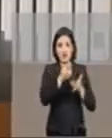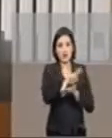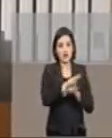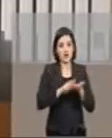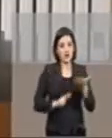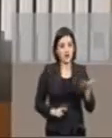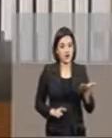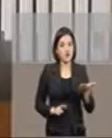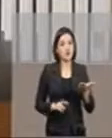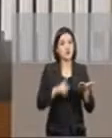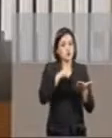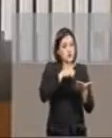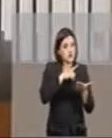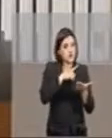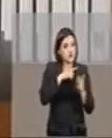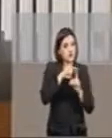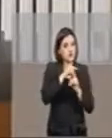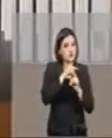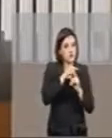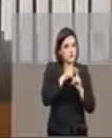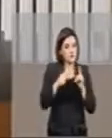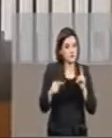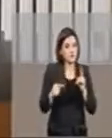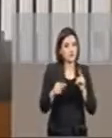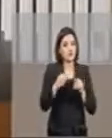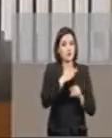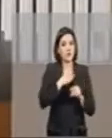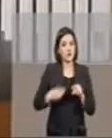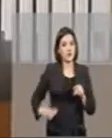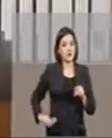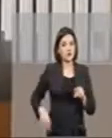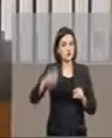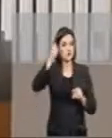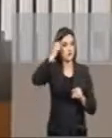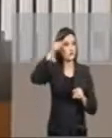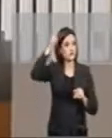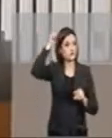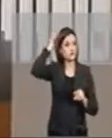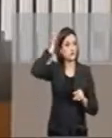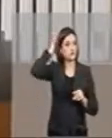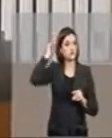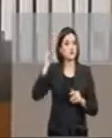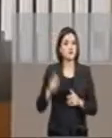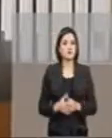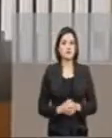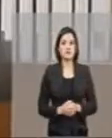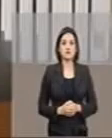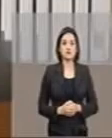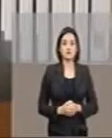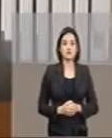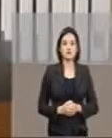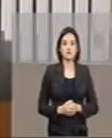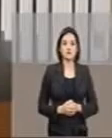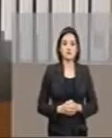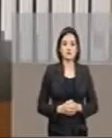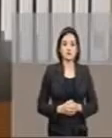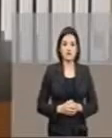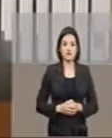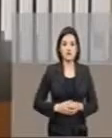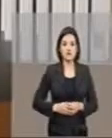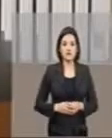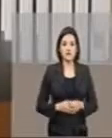em parte, e o ministro Alexandre de Moraes concede em maior